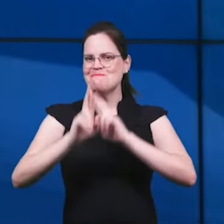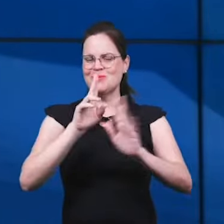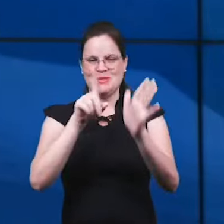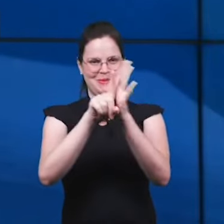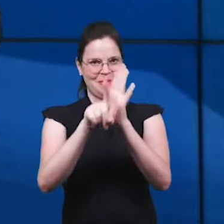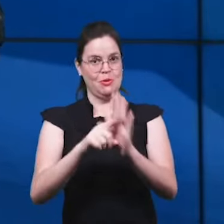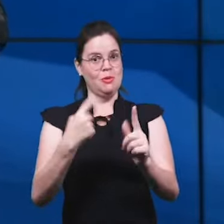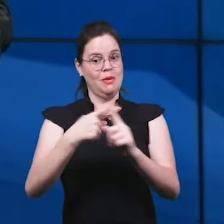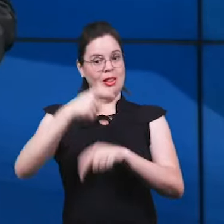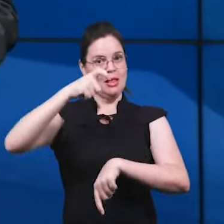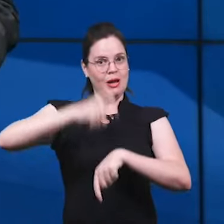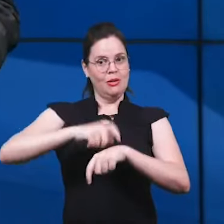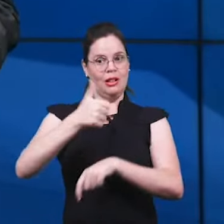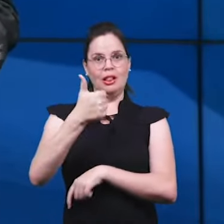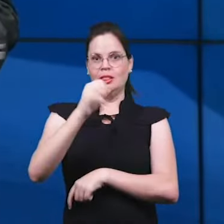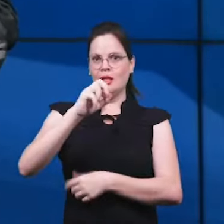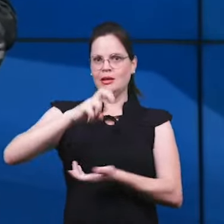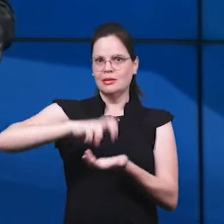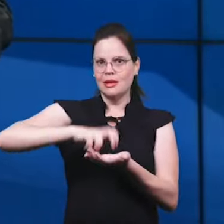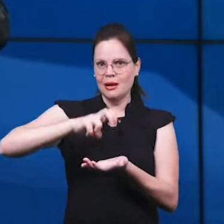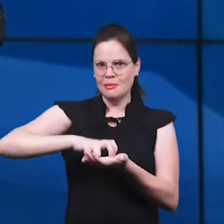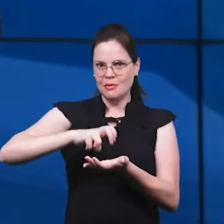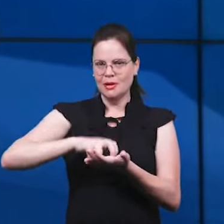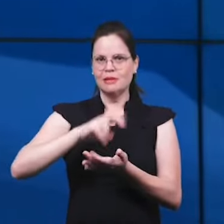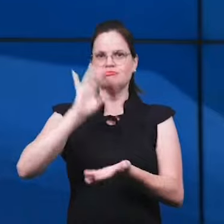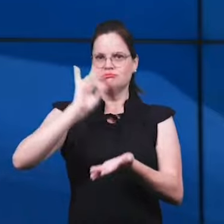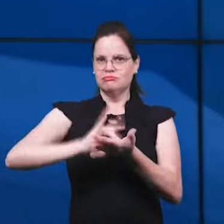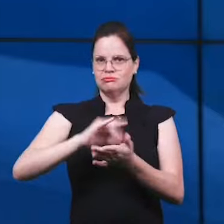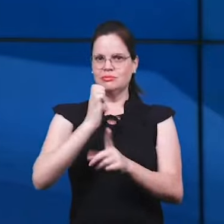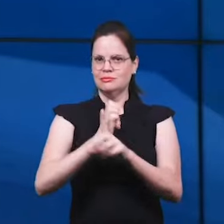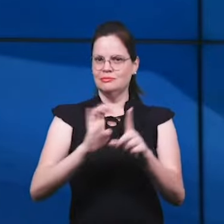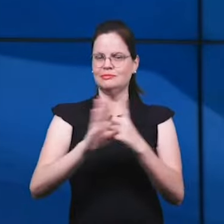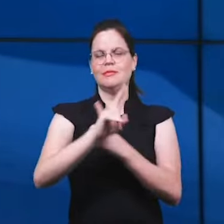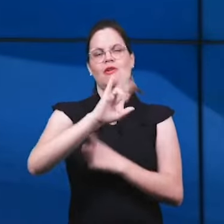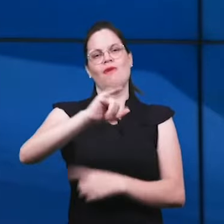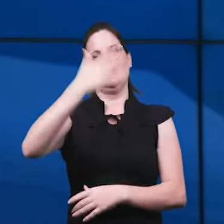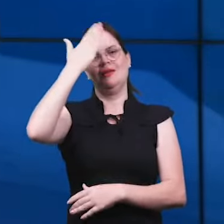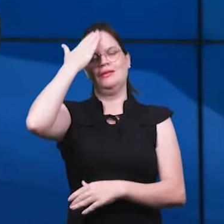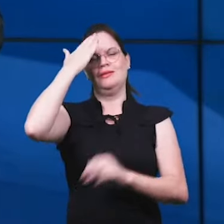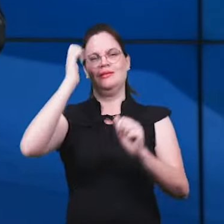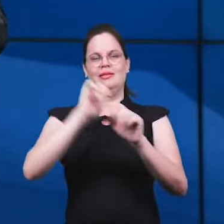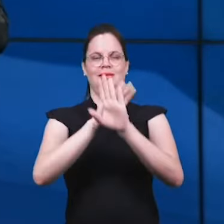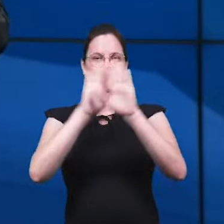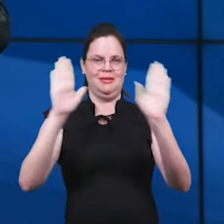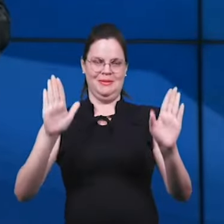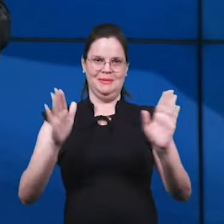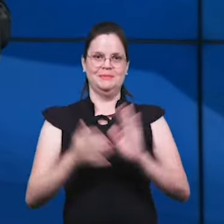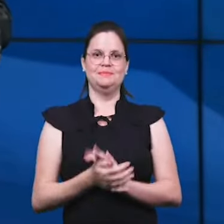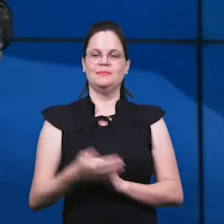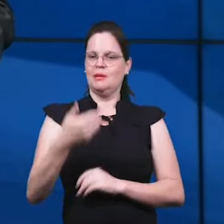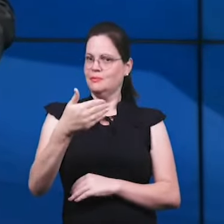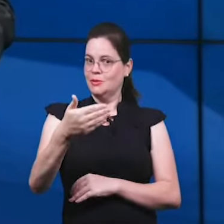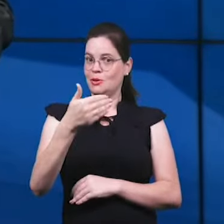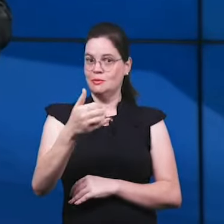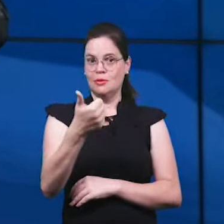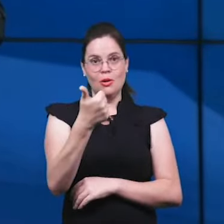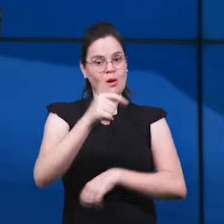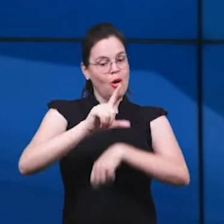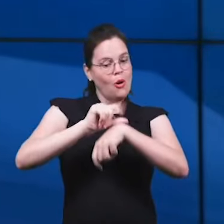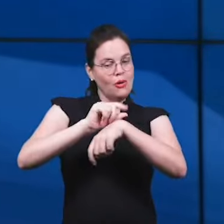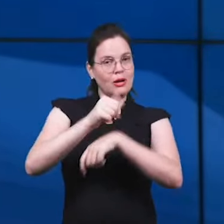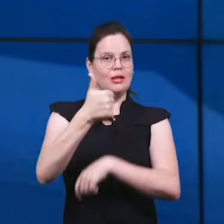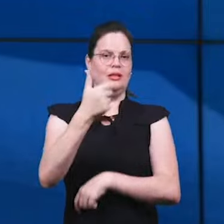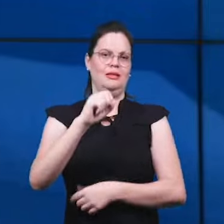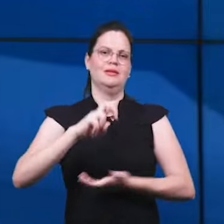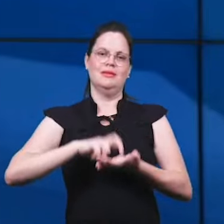para facilitar os irmãos e aqueles que participam da Escola Bíblica no entendimento do assunto, quando daqui a pouco, às 10 horas da manhã,